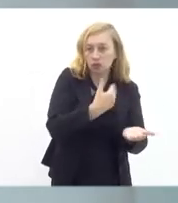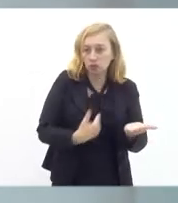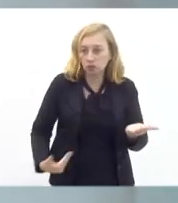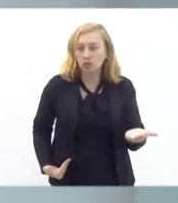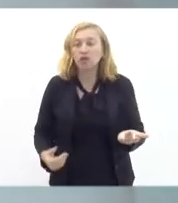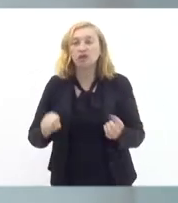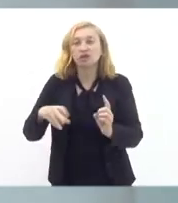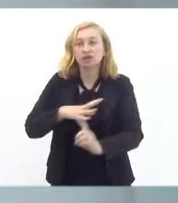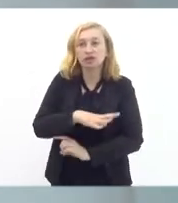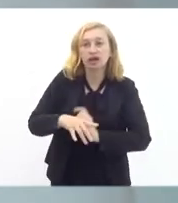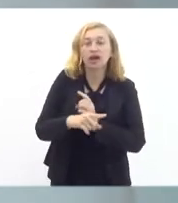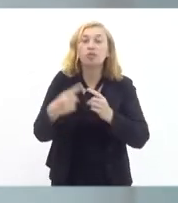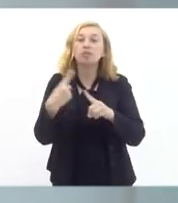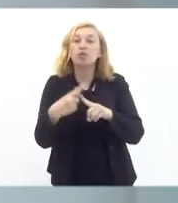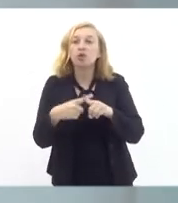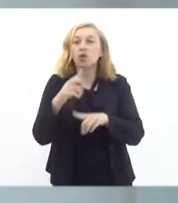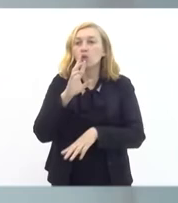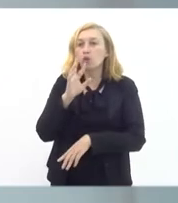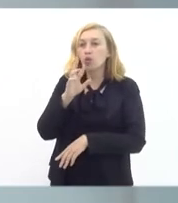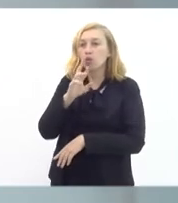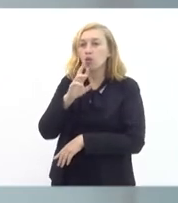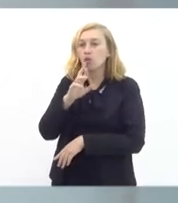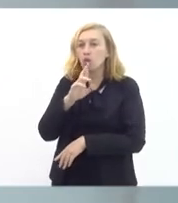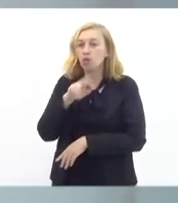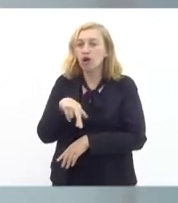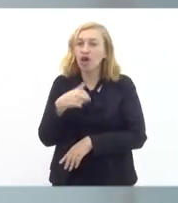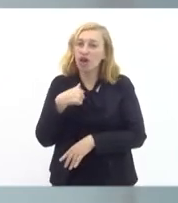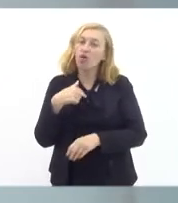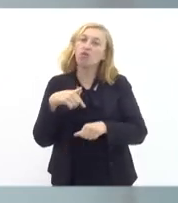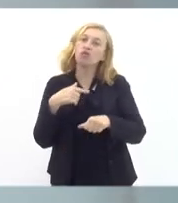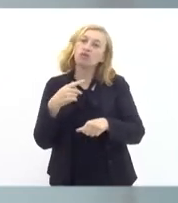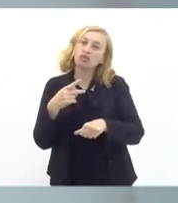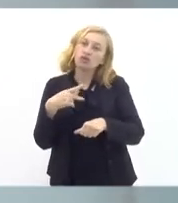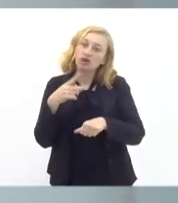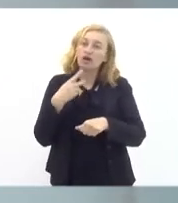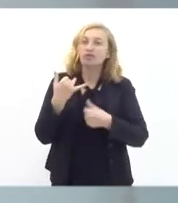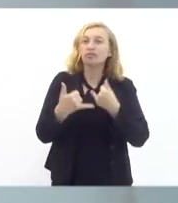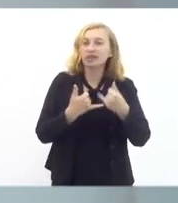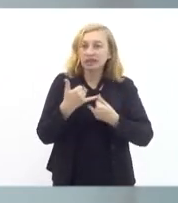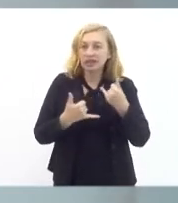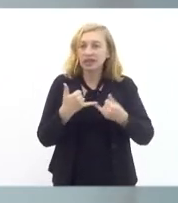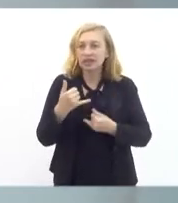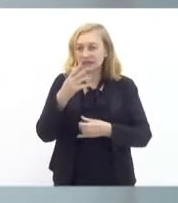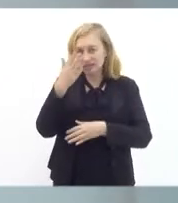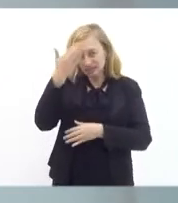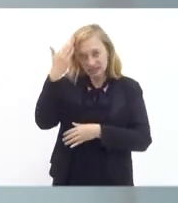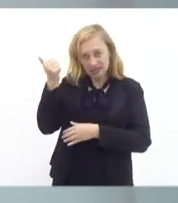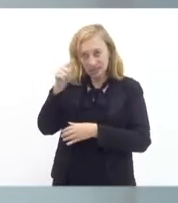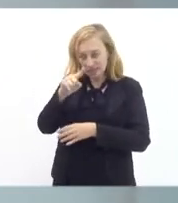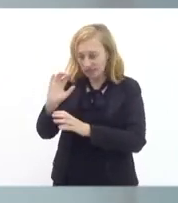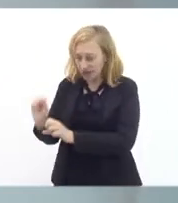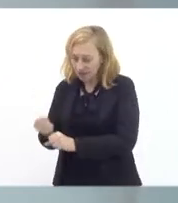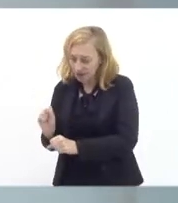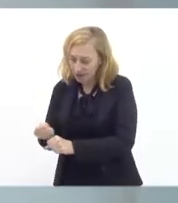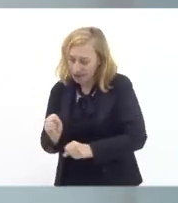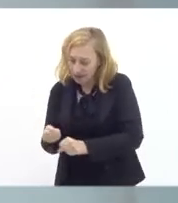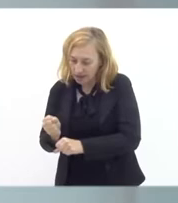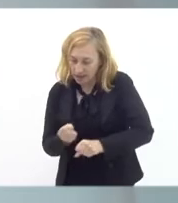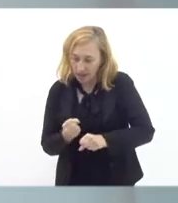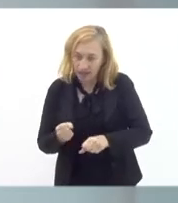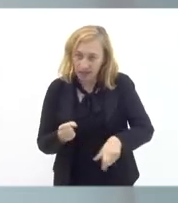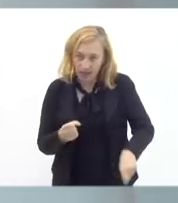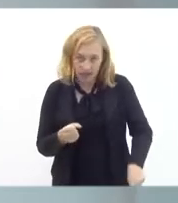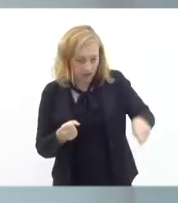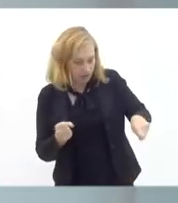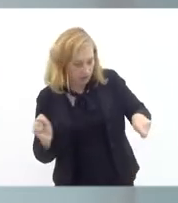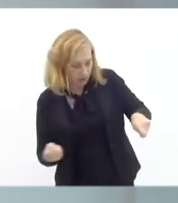porque... O resultado, eu costumo dizer assim, brincando com o pessoal, sabe, a pessoa vai varrendo, aí levanta o tapete e joga ali, e é ali